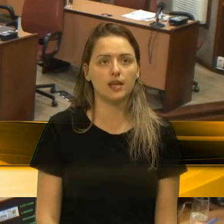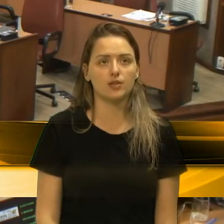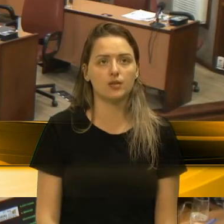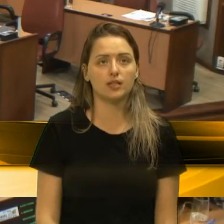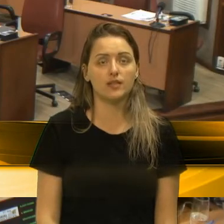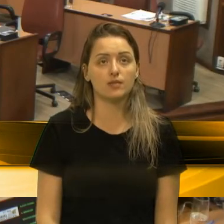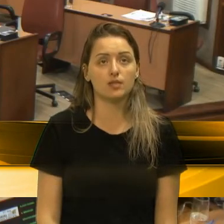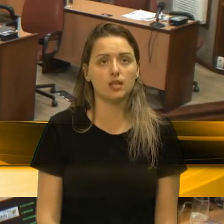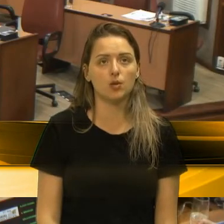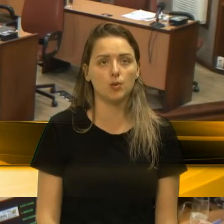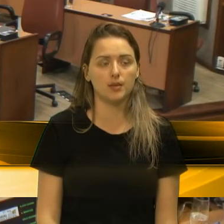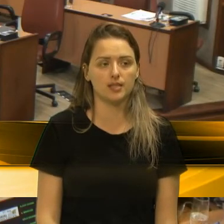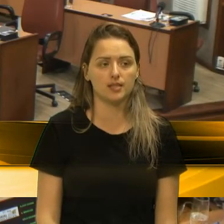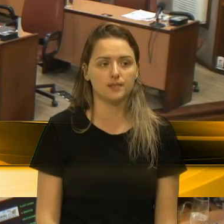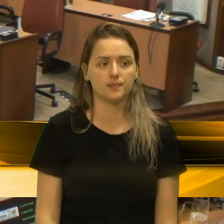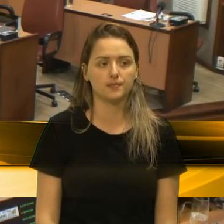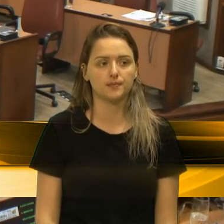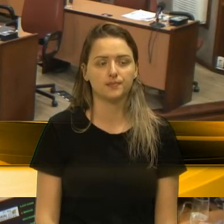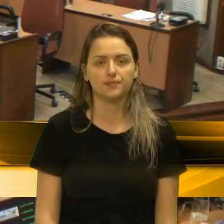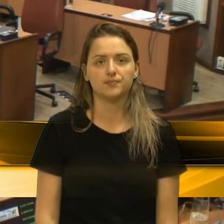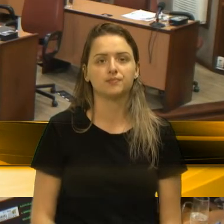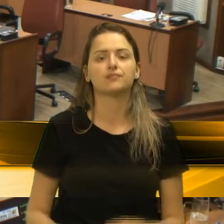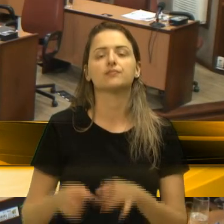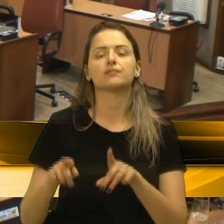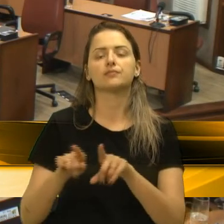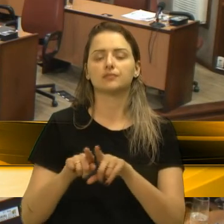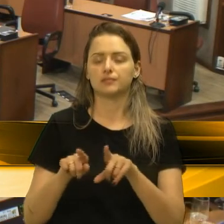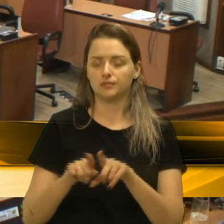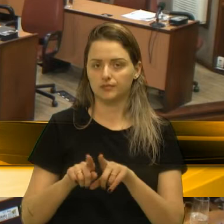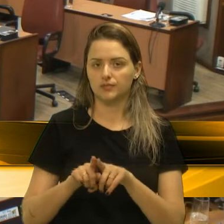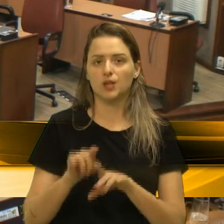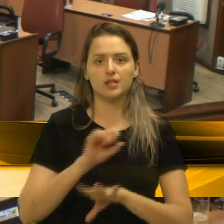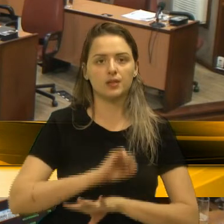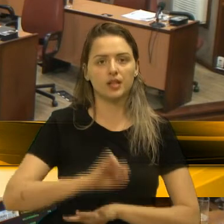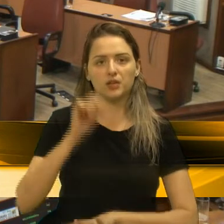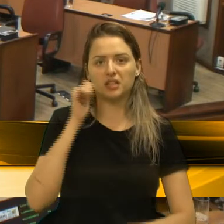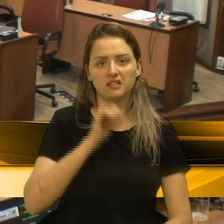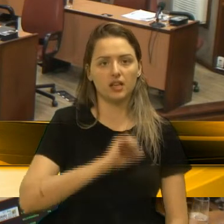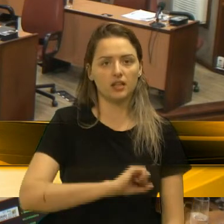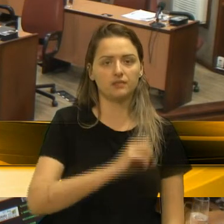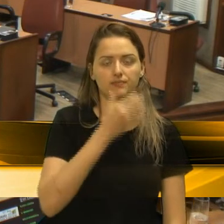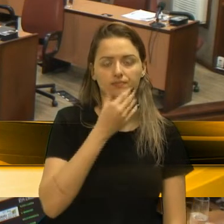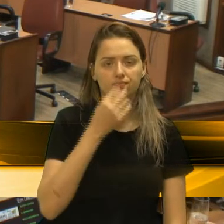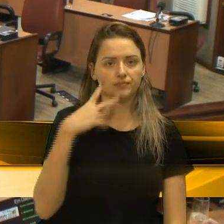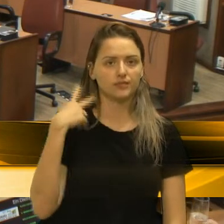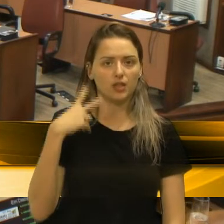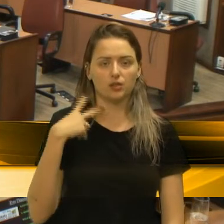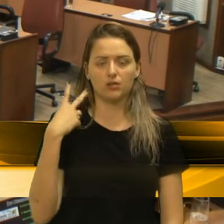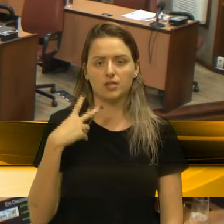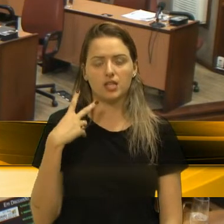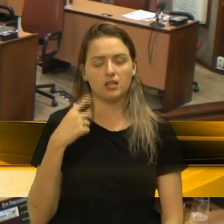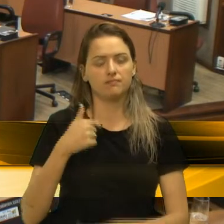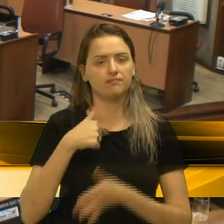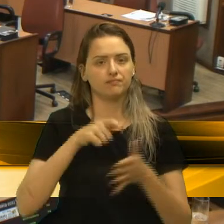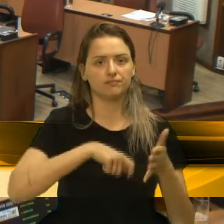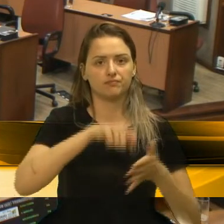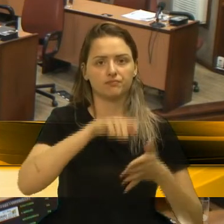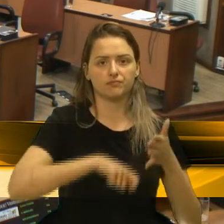fazendo? Senhor presidente, colegas vereadores e vereadoras, sou um dos vereadores que assinou essa